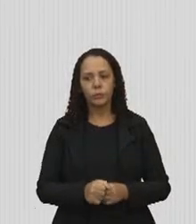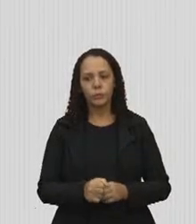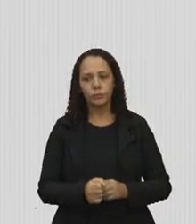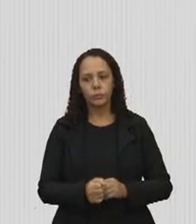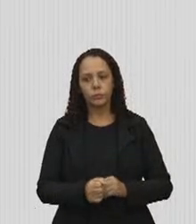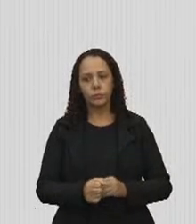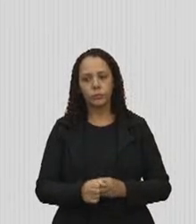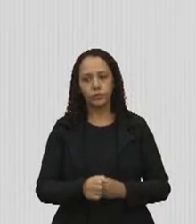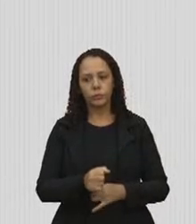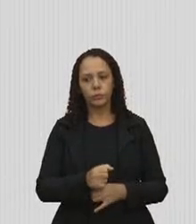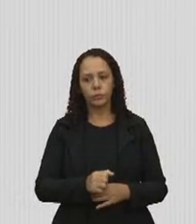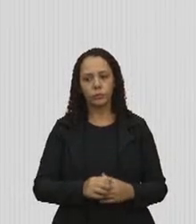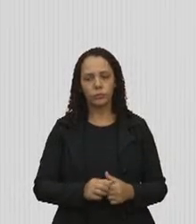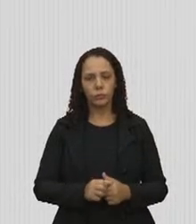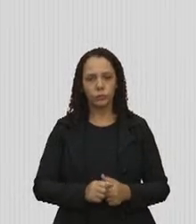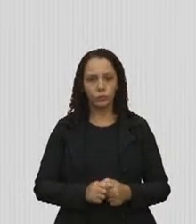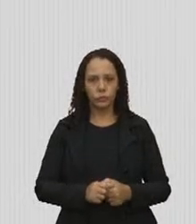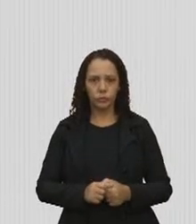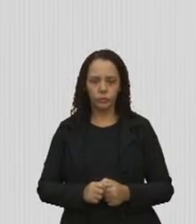Então,